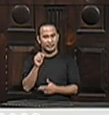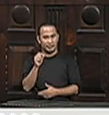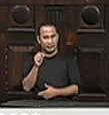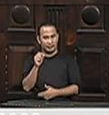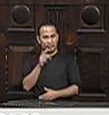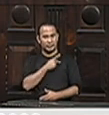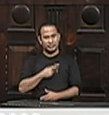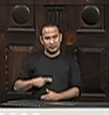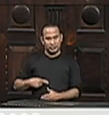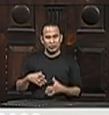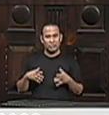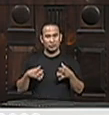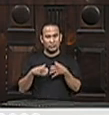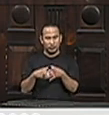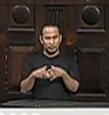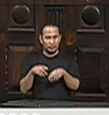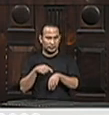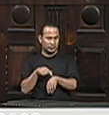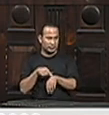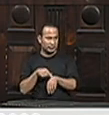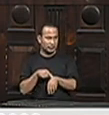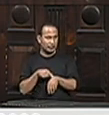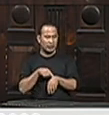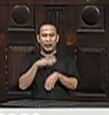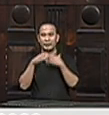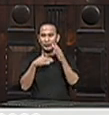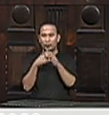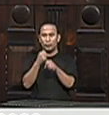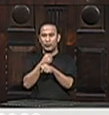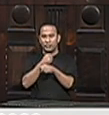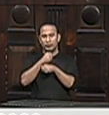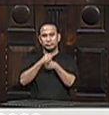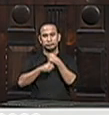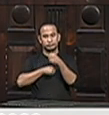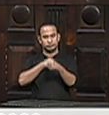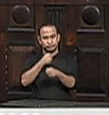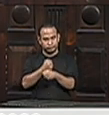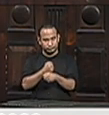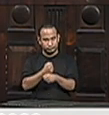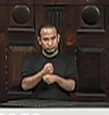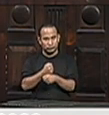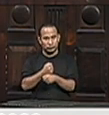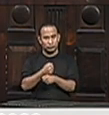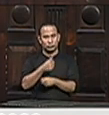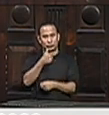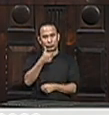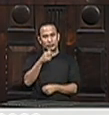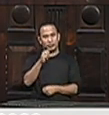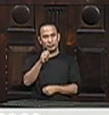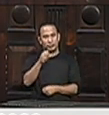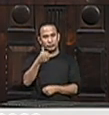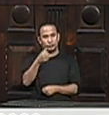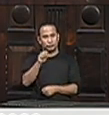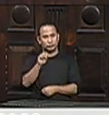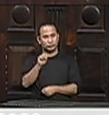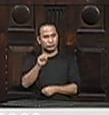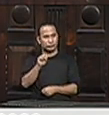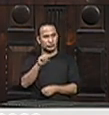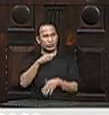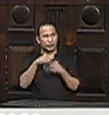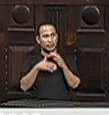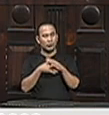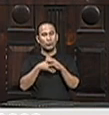anos houve acordo no Conselho, e a proposta do piso regional de salário foi encaminhada ao governo